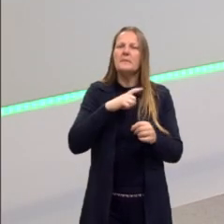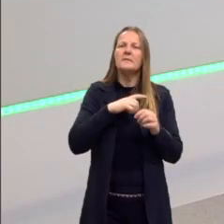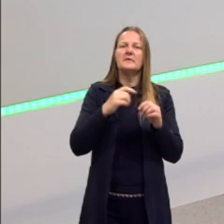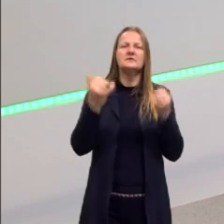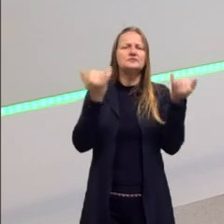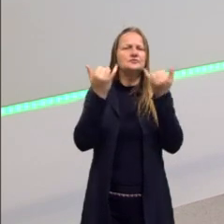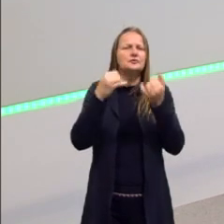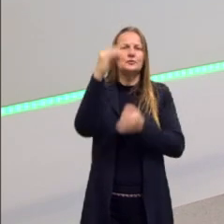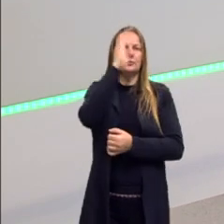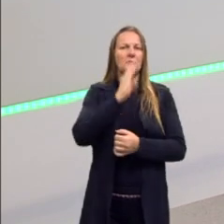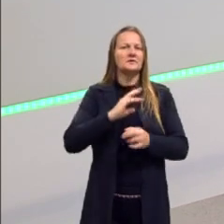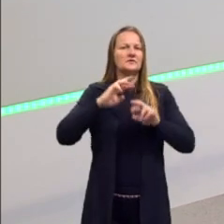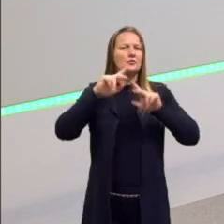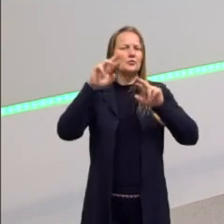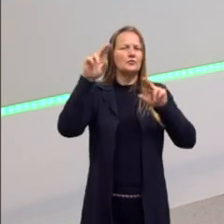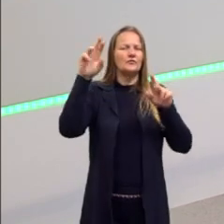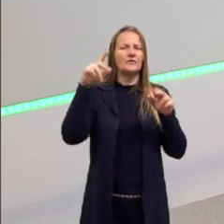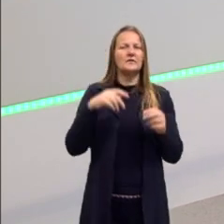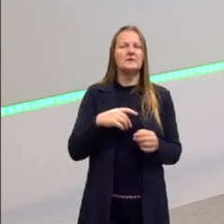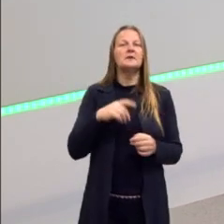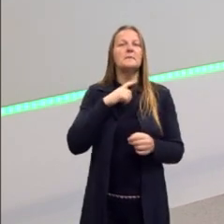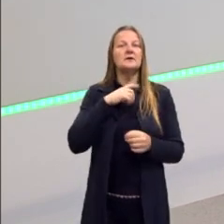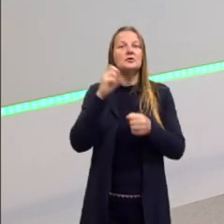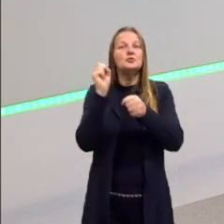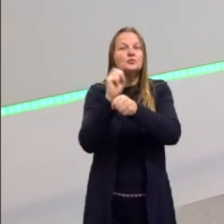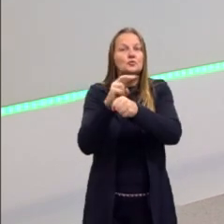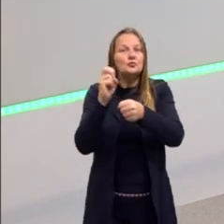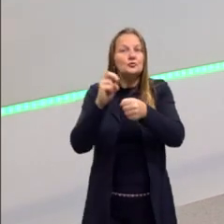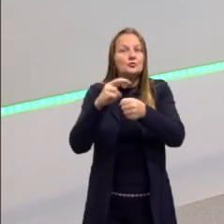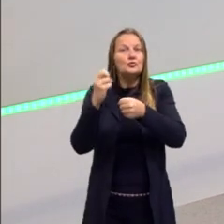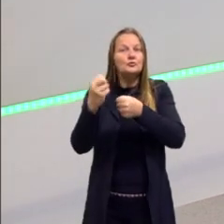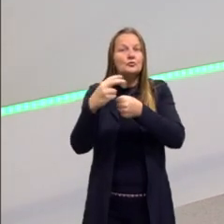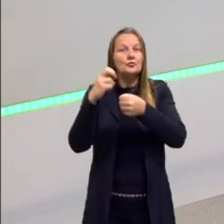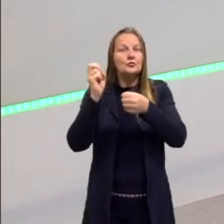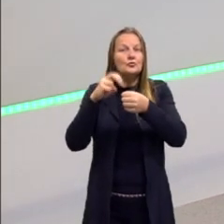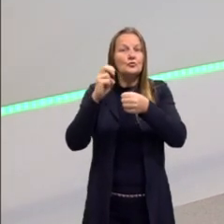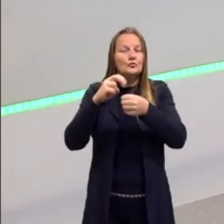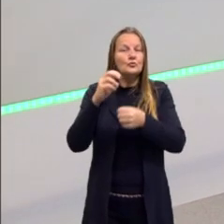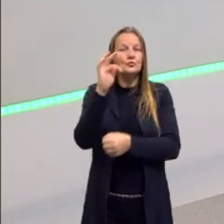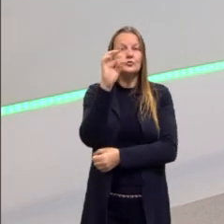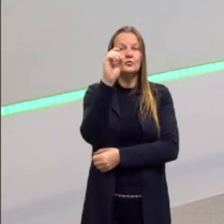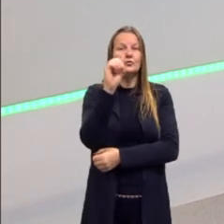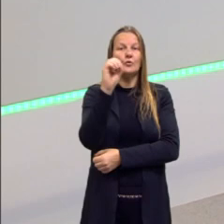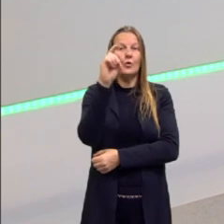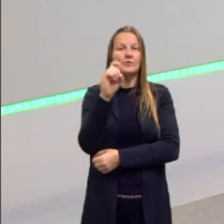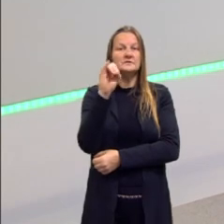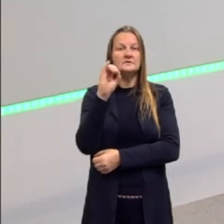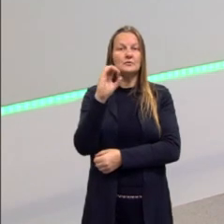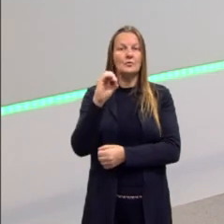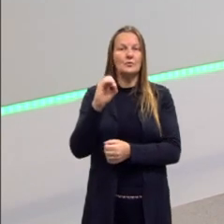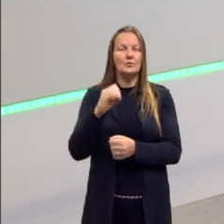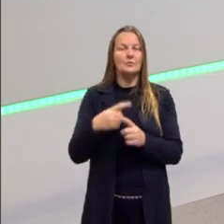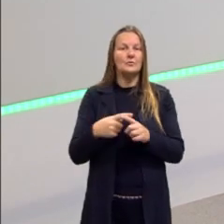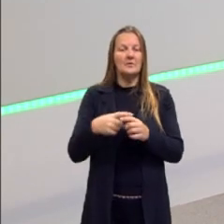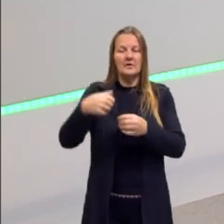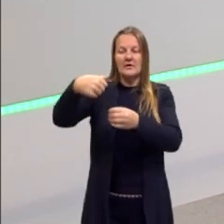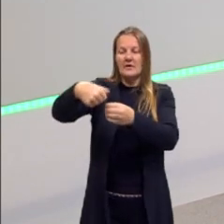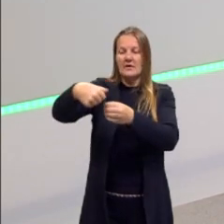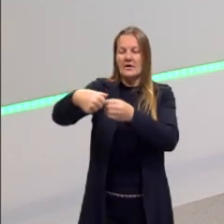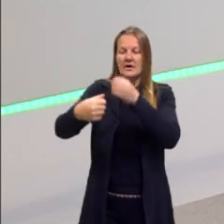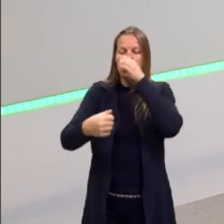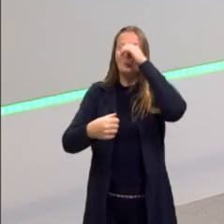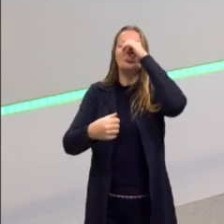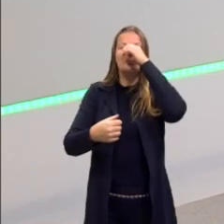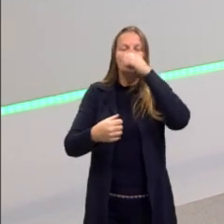até de outros locais de pessoas intoxicadas por consumir álcool em gel por exemplo e a gente vai entender porquê que isso não pode